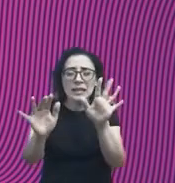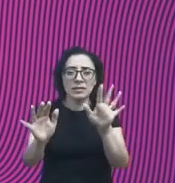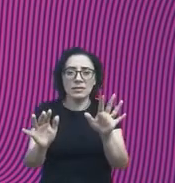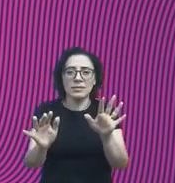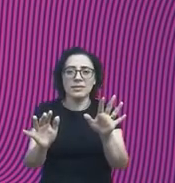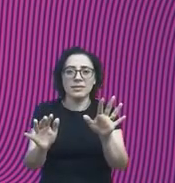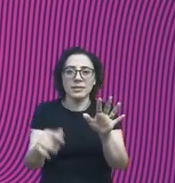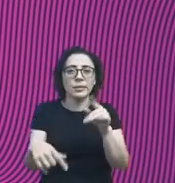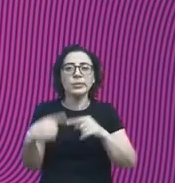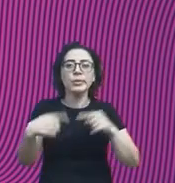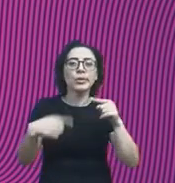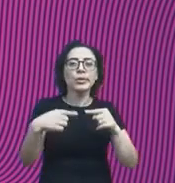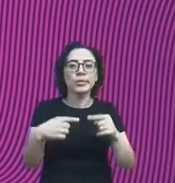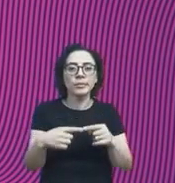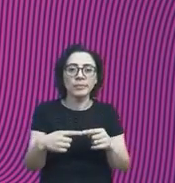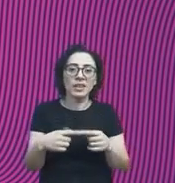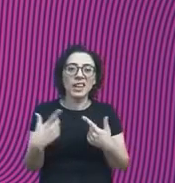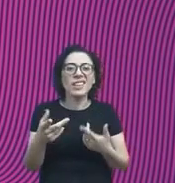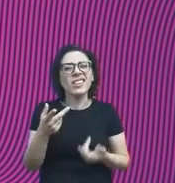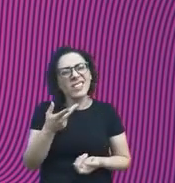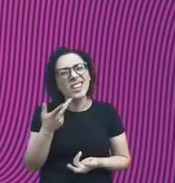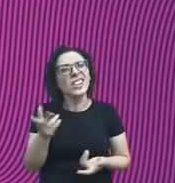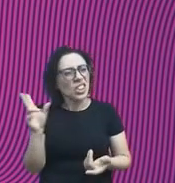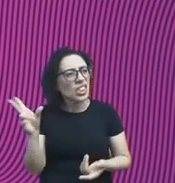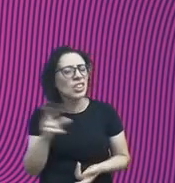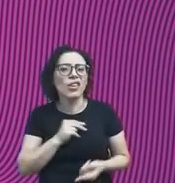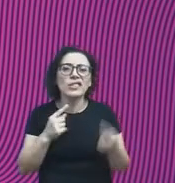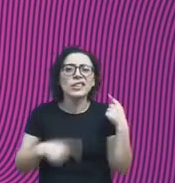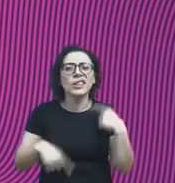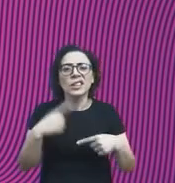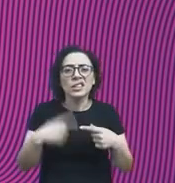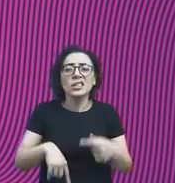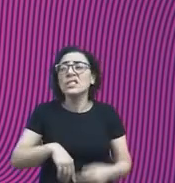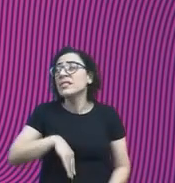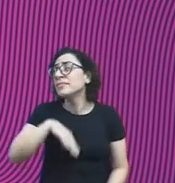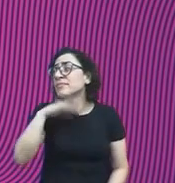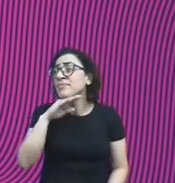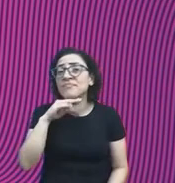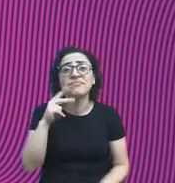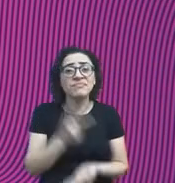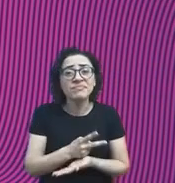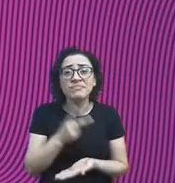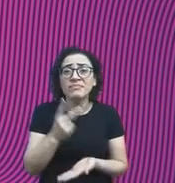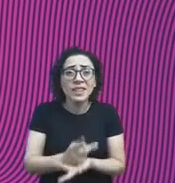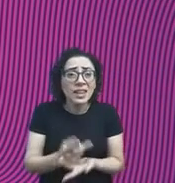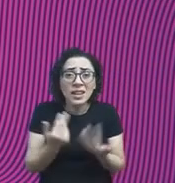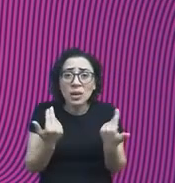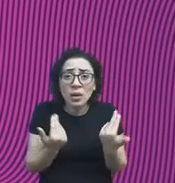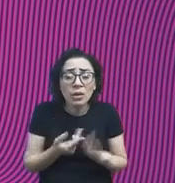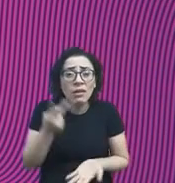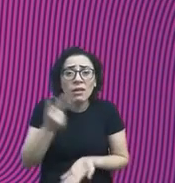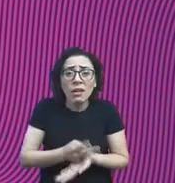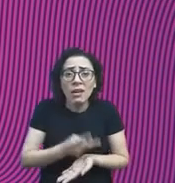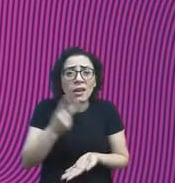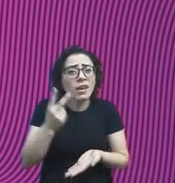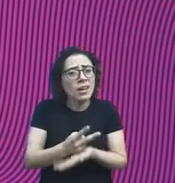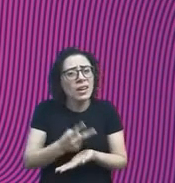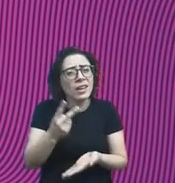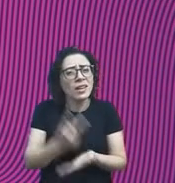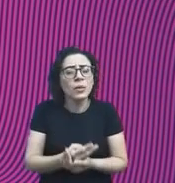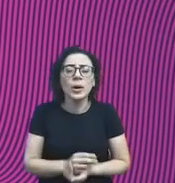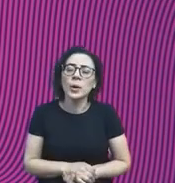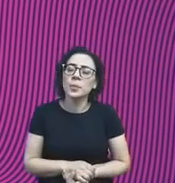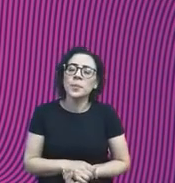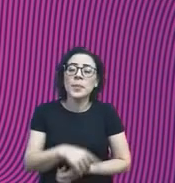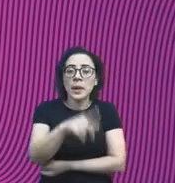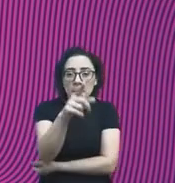ficando monótona mais a verdade, né? A gente discute. E, Renato, uma vez você falou para mim, né, numa discussão